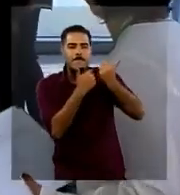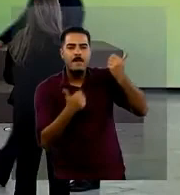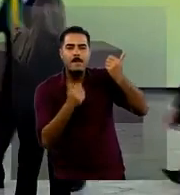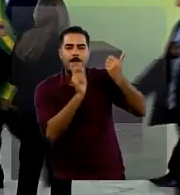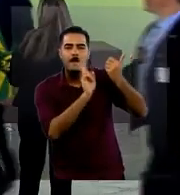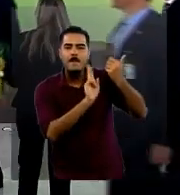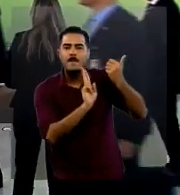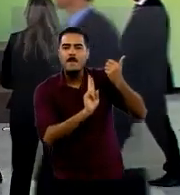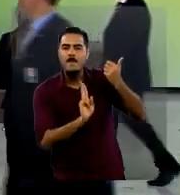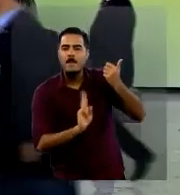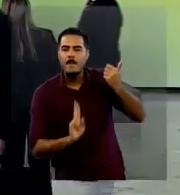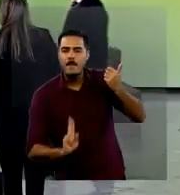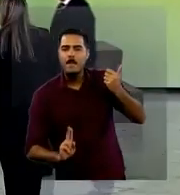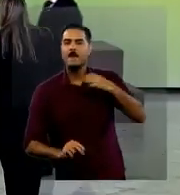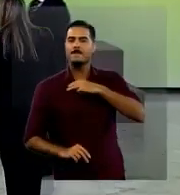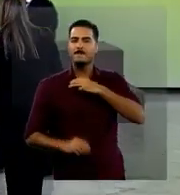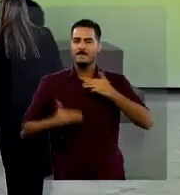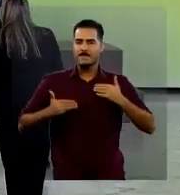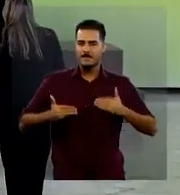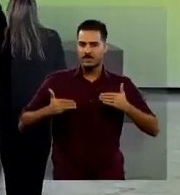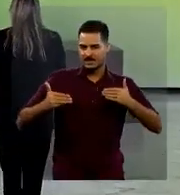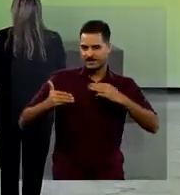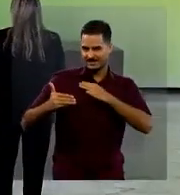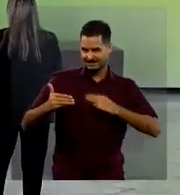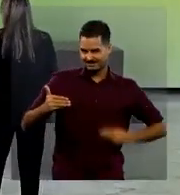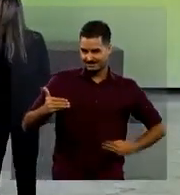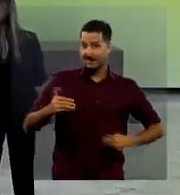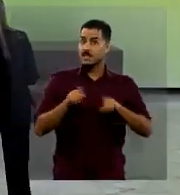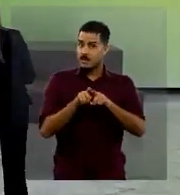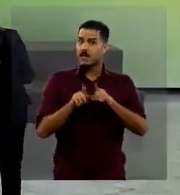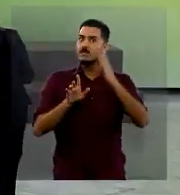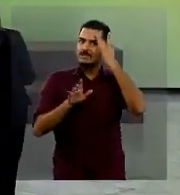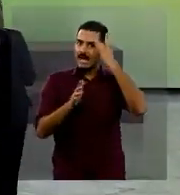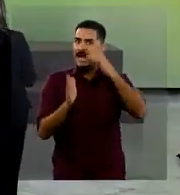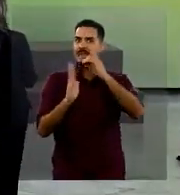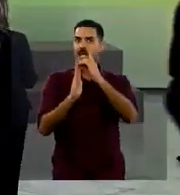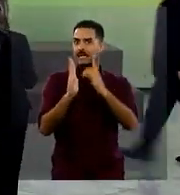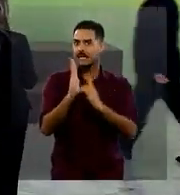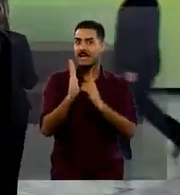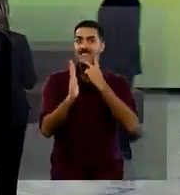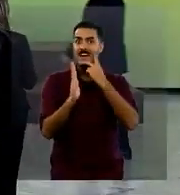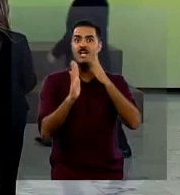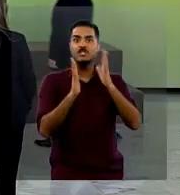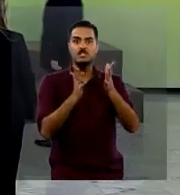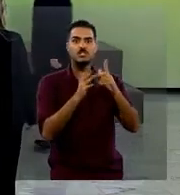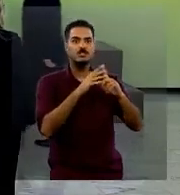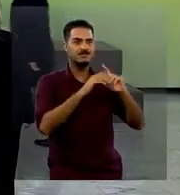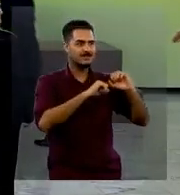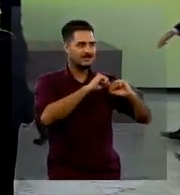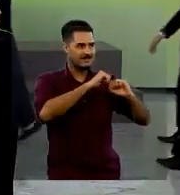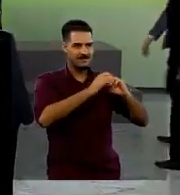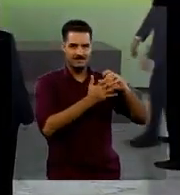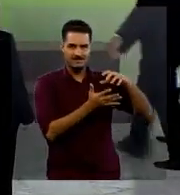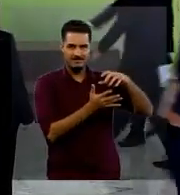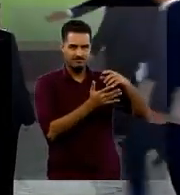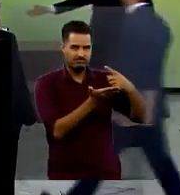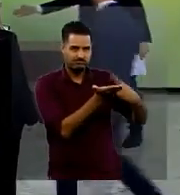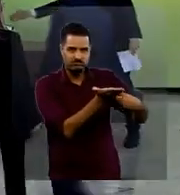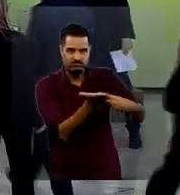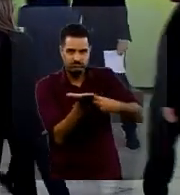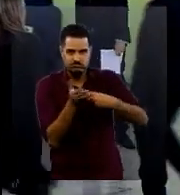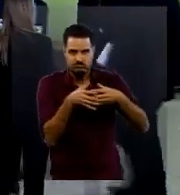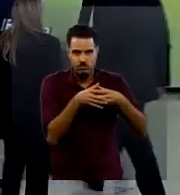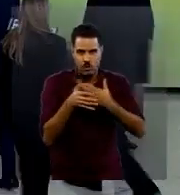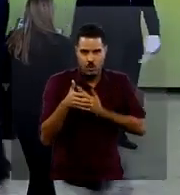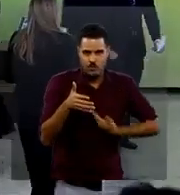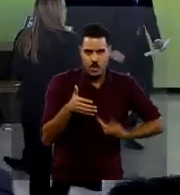ministérios, um decreto que traz a organização de entidades do governo, né, e também traz as nomeações tanto de ministros como